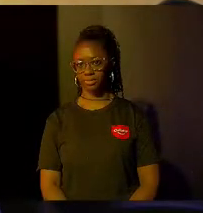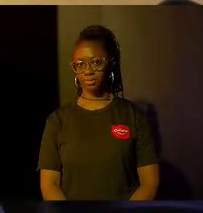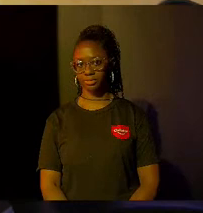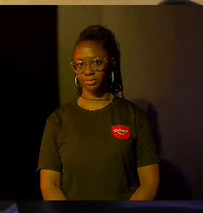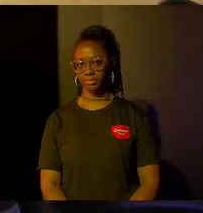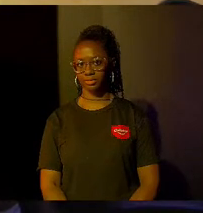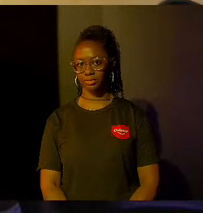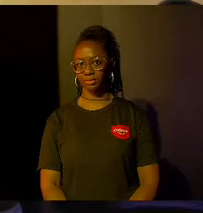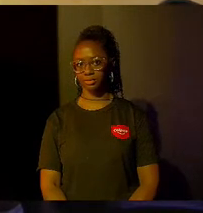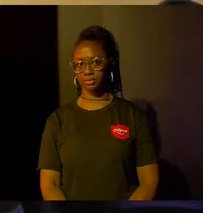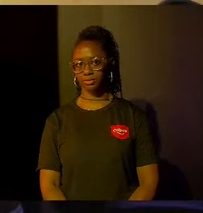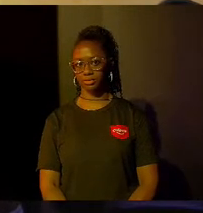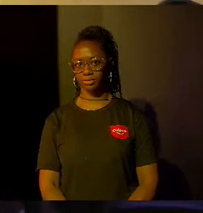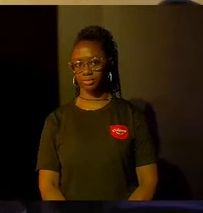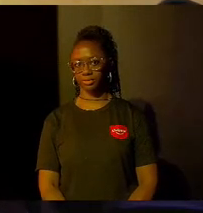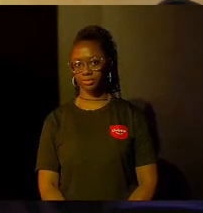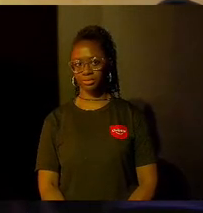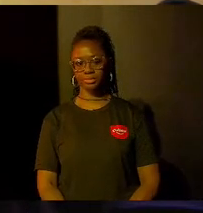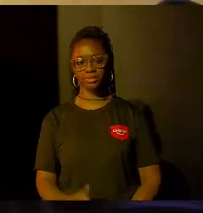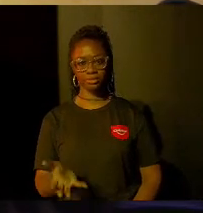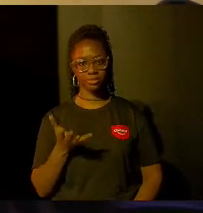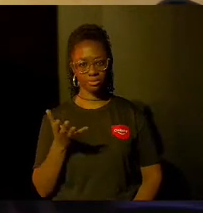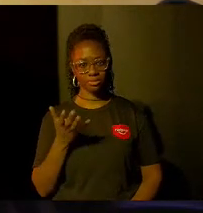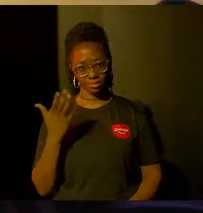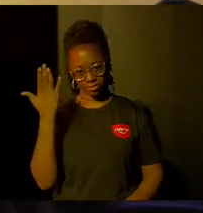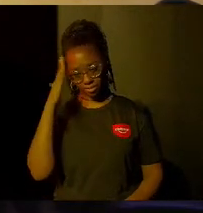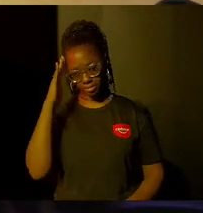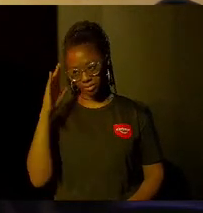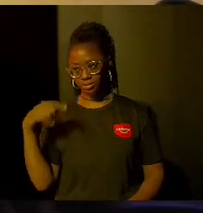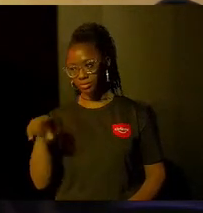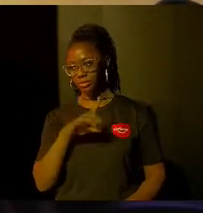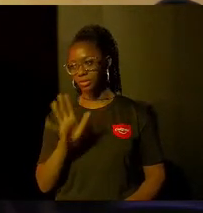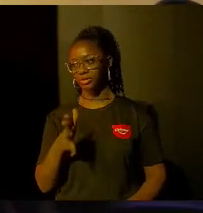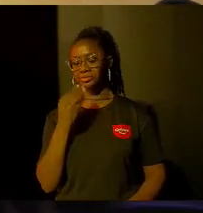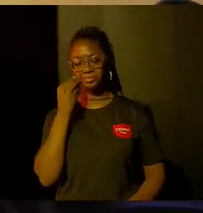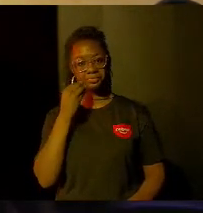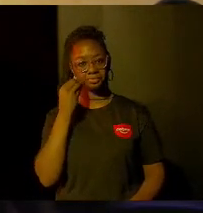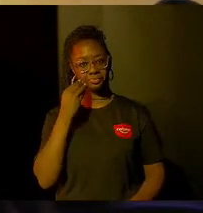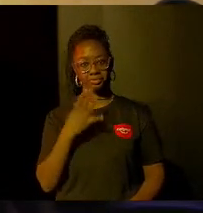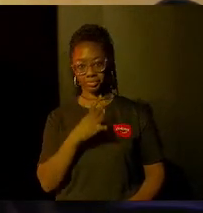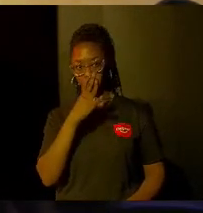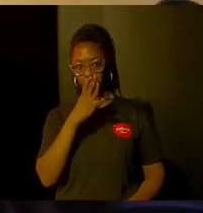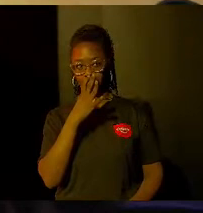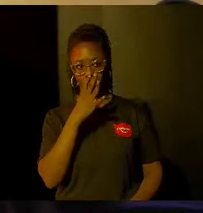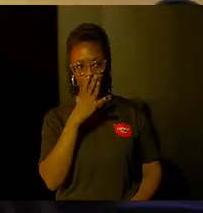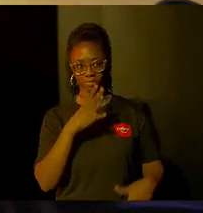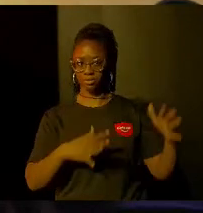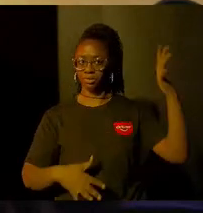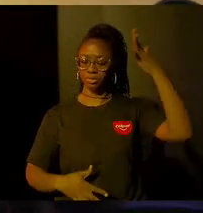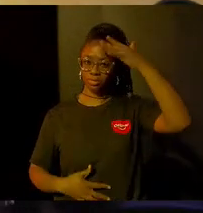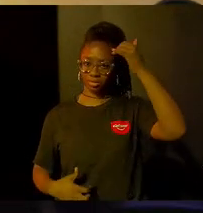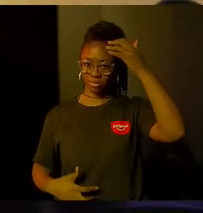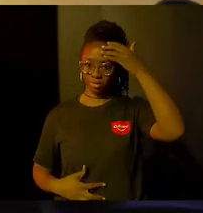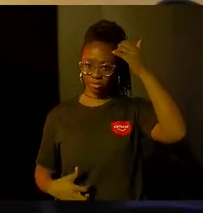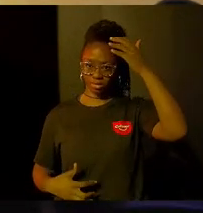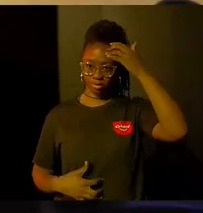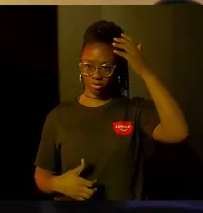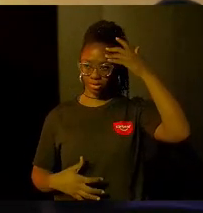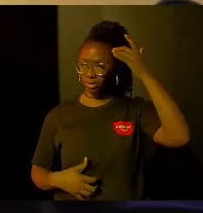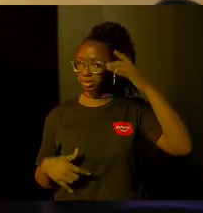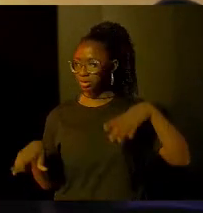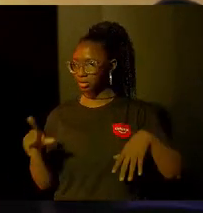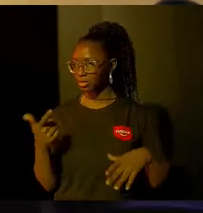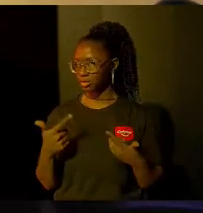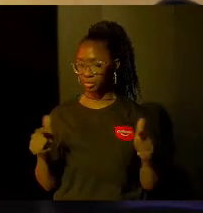eu queria considerar que algumas pessoas aqui já tiveram a experiência de assistir né macacos quem não